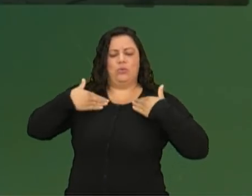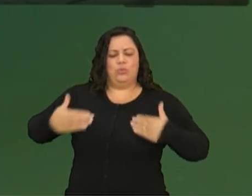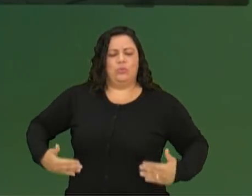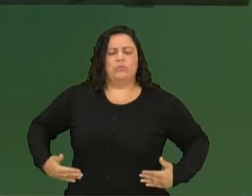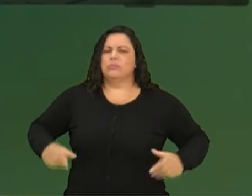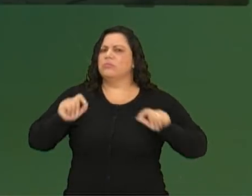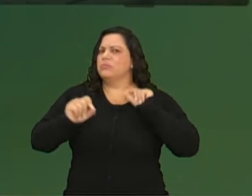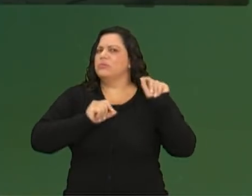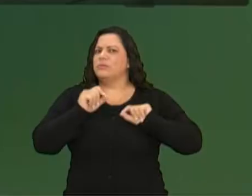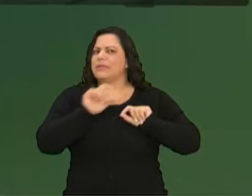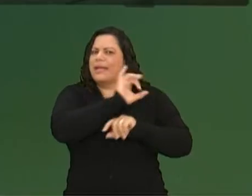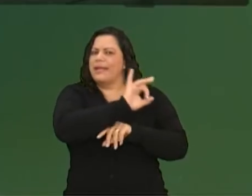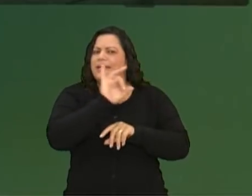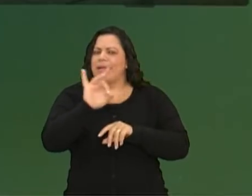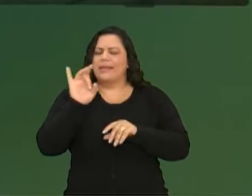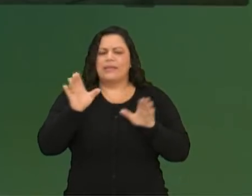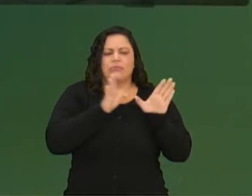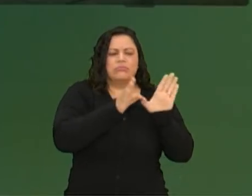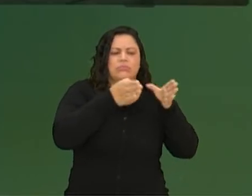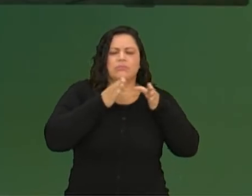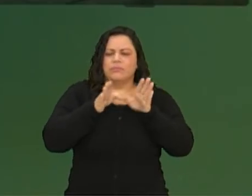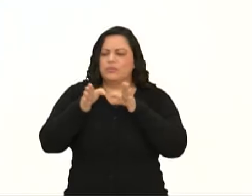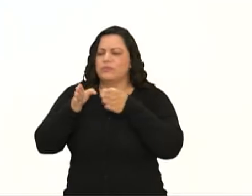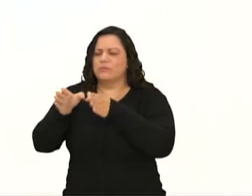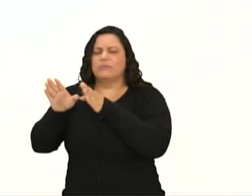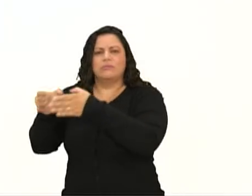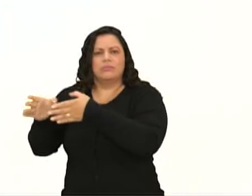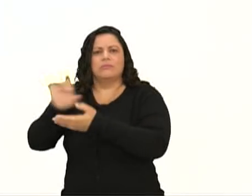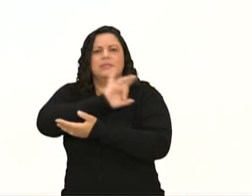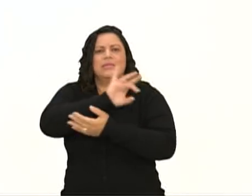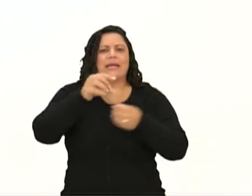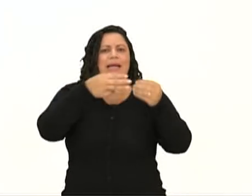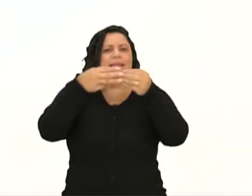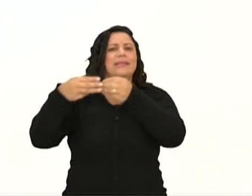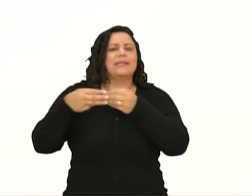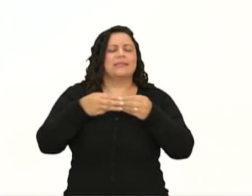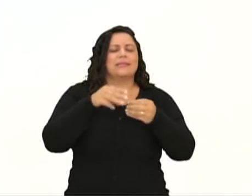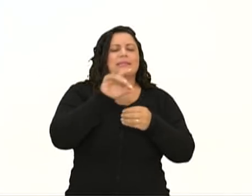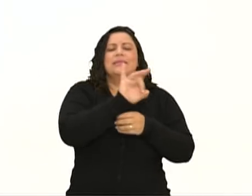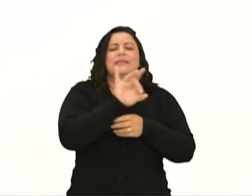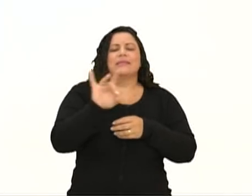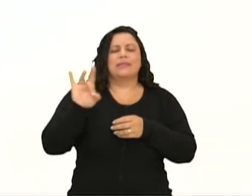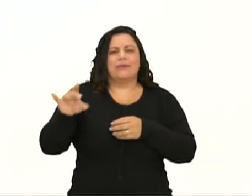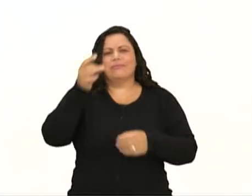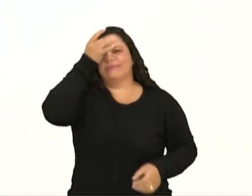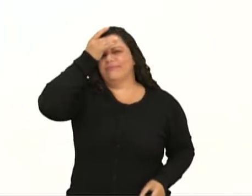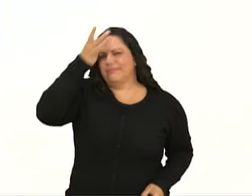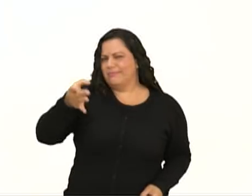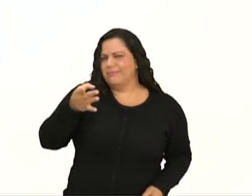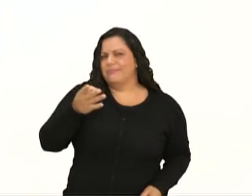o papel de cada célula, né? Então, agora tá fácil para você responder essa questão. Vamos lá?